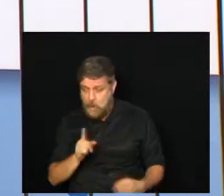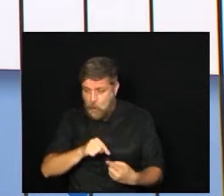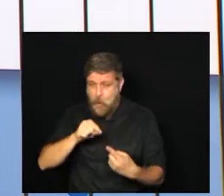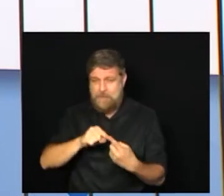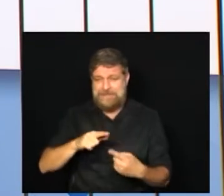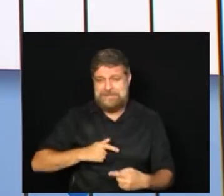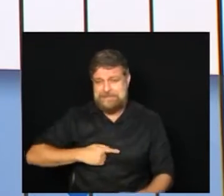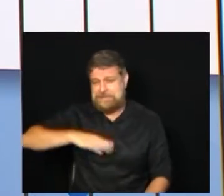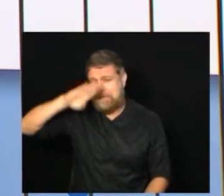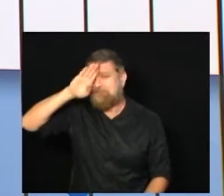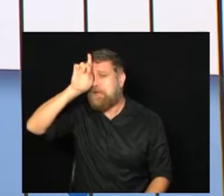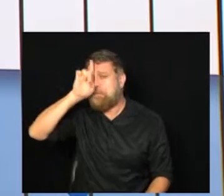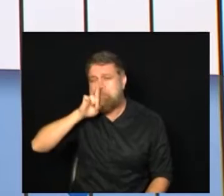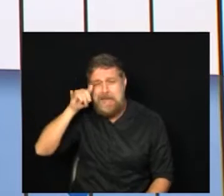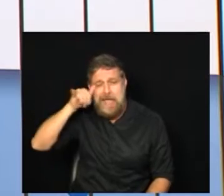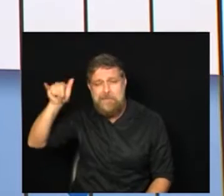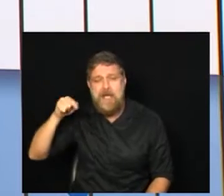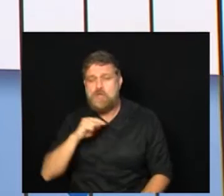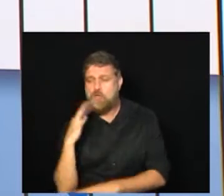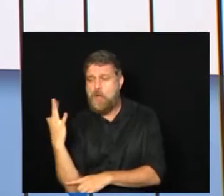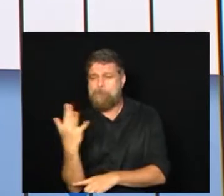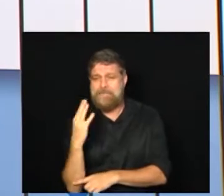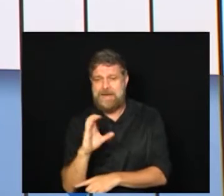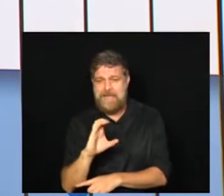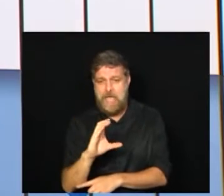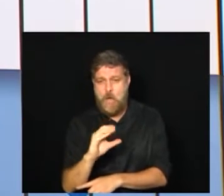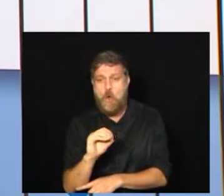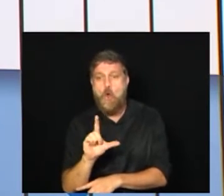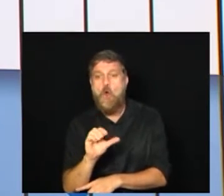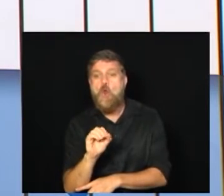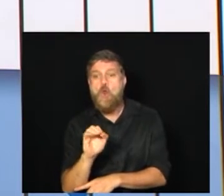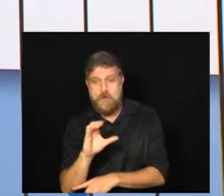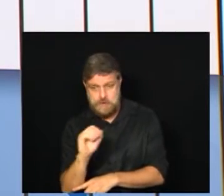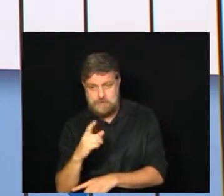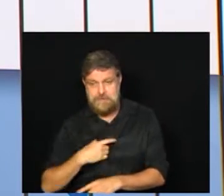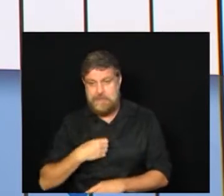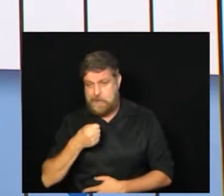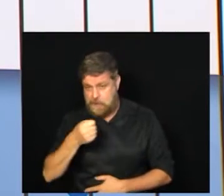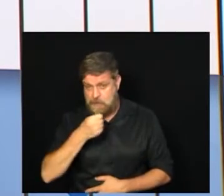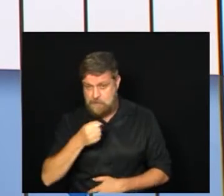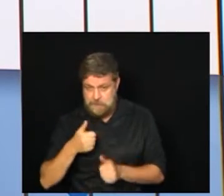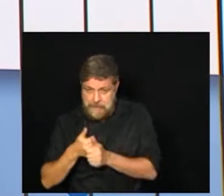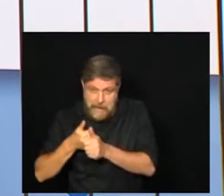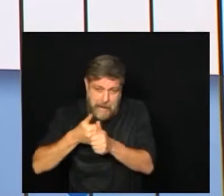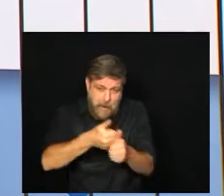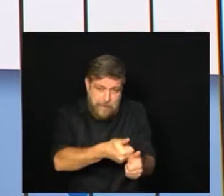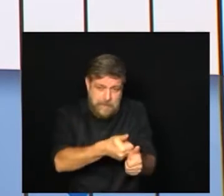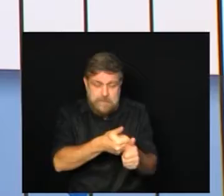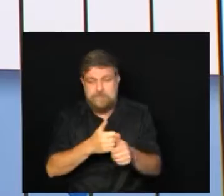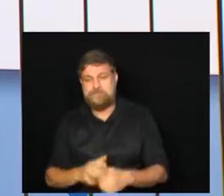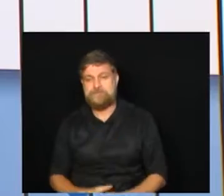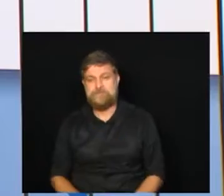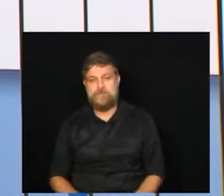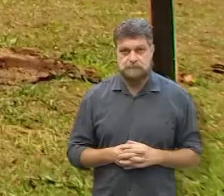prevenção da febre amarela lá no Parque Ecológico. E o repórter Michel Morim acompanhou tudo.